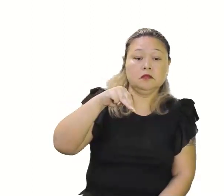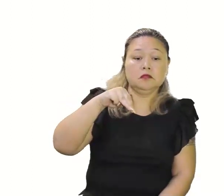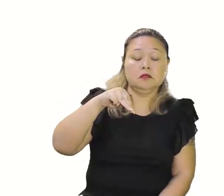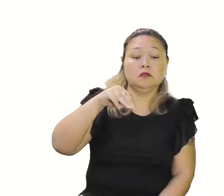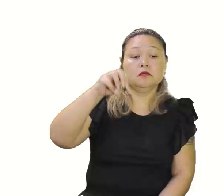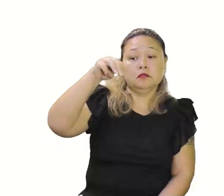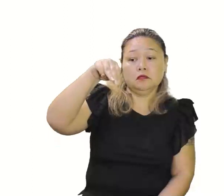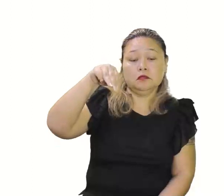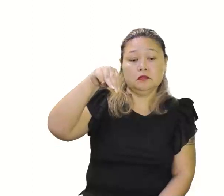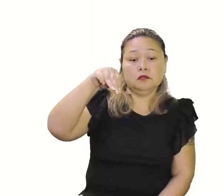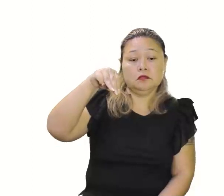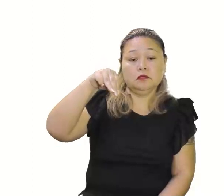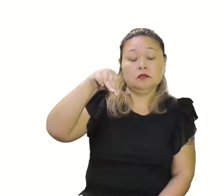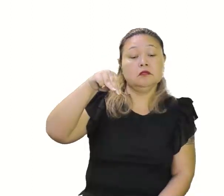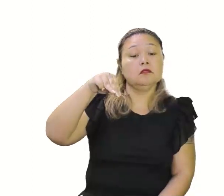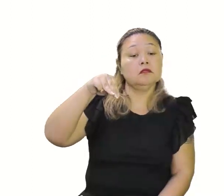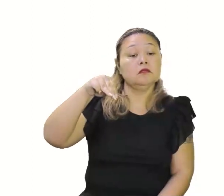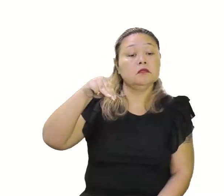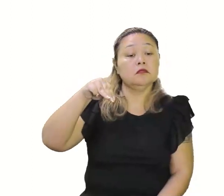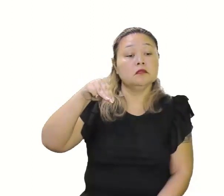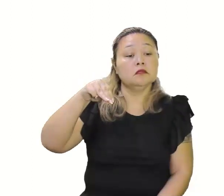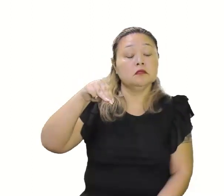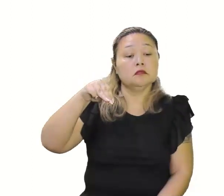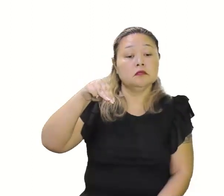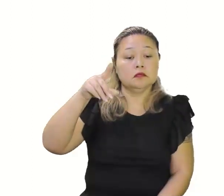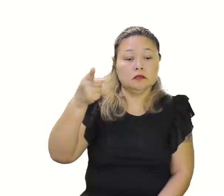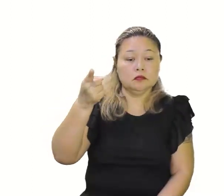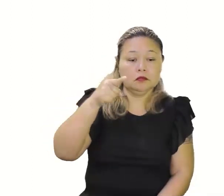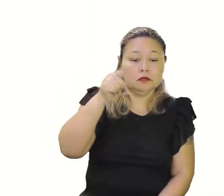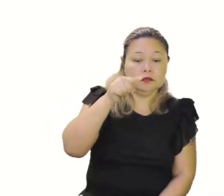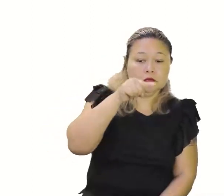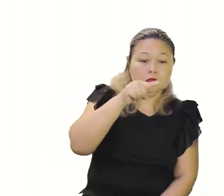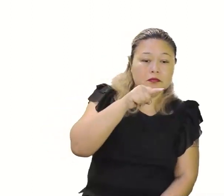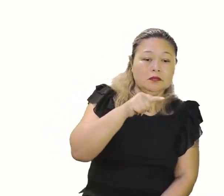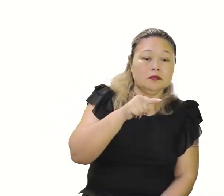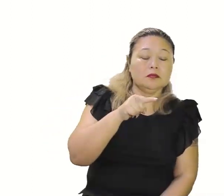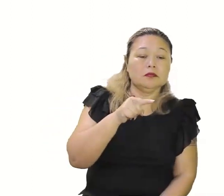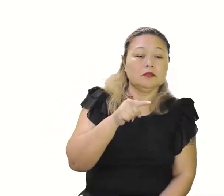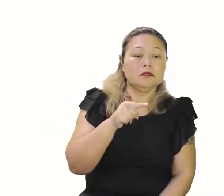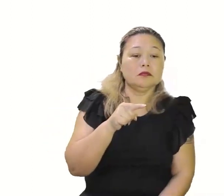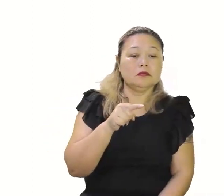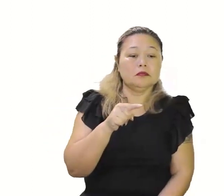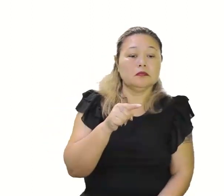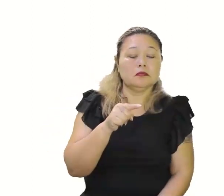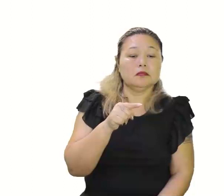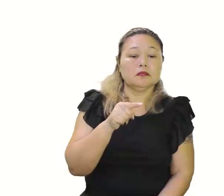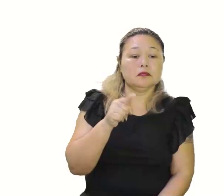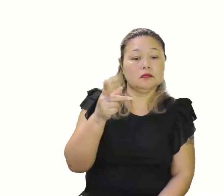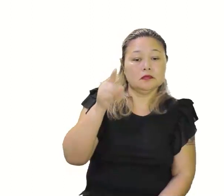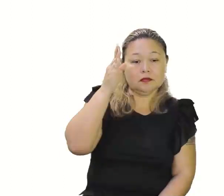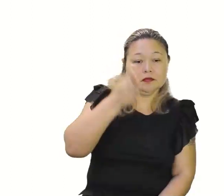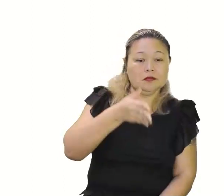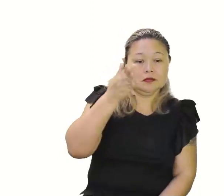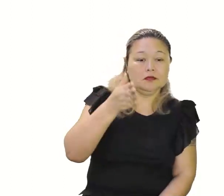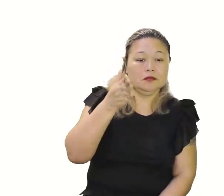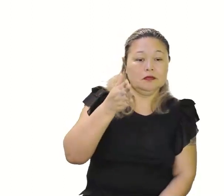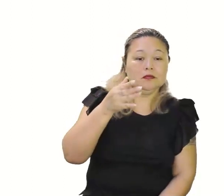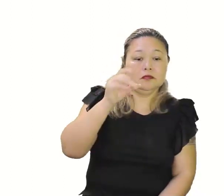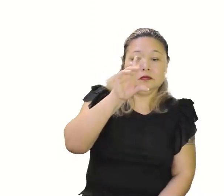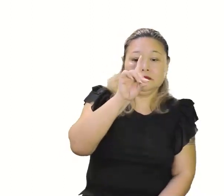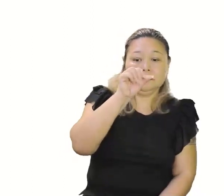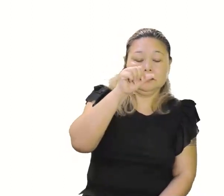metro. E metro. Só que ficou com perninhas demais. perninhas demais.